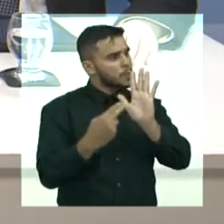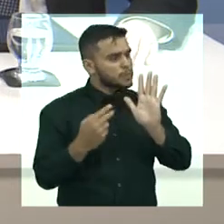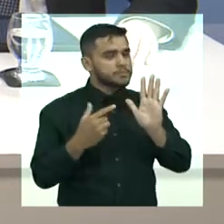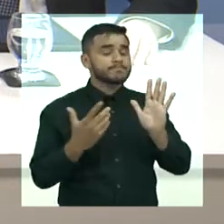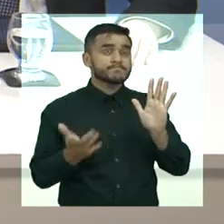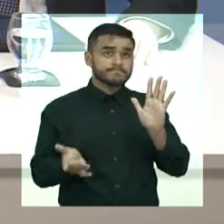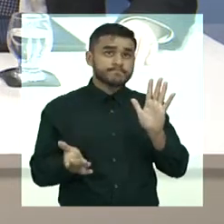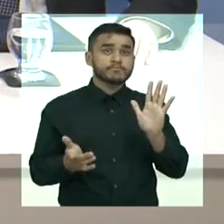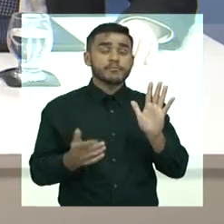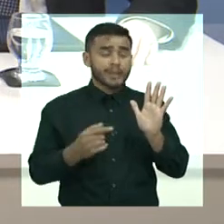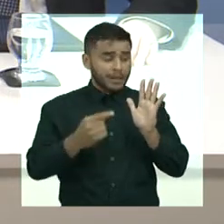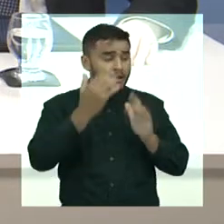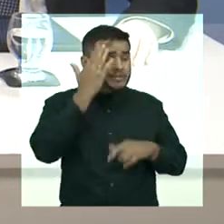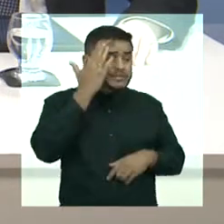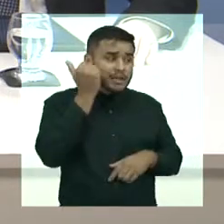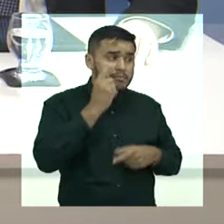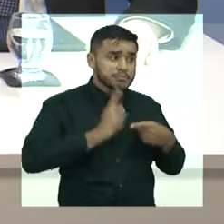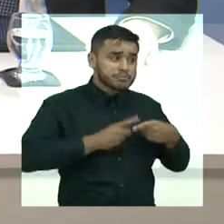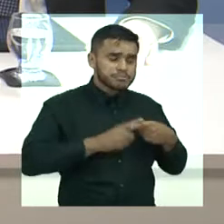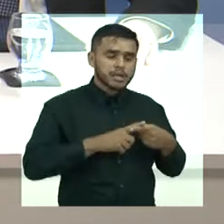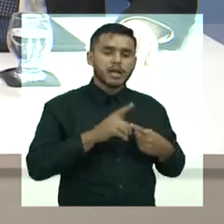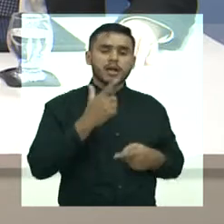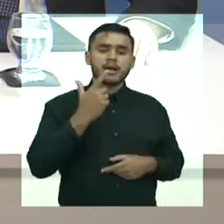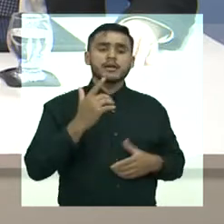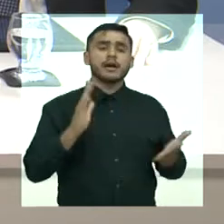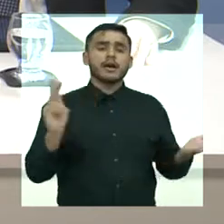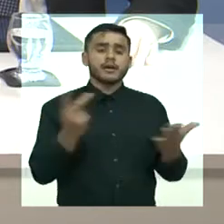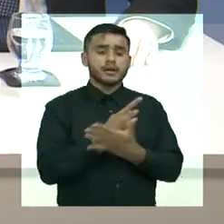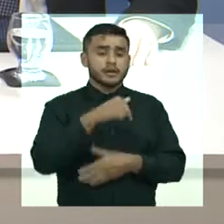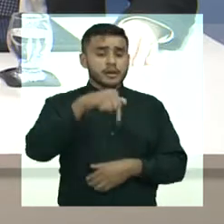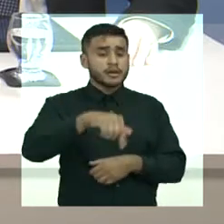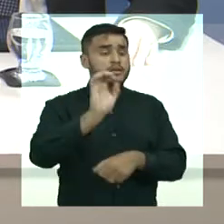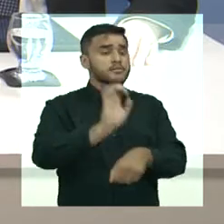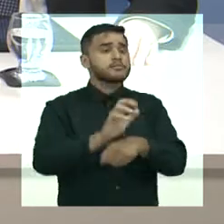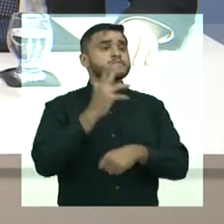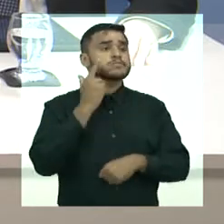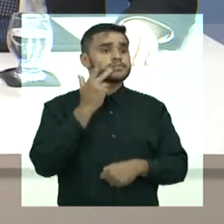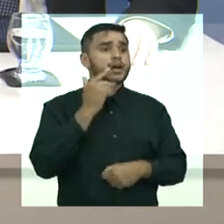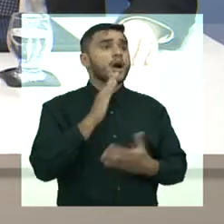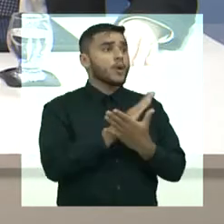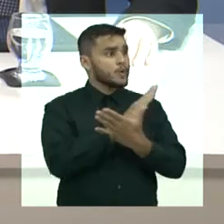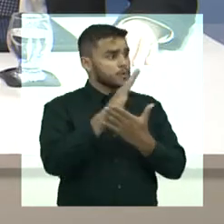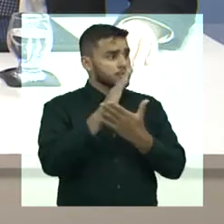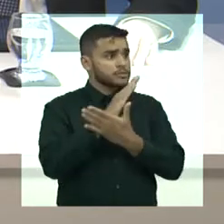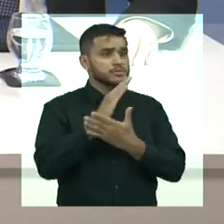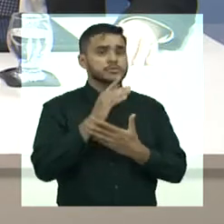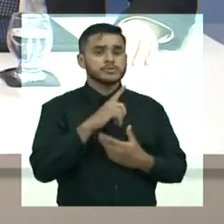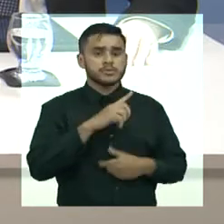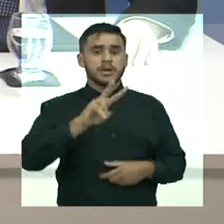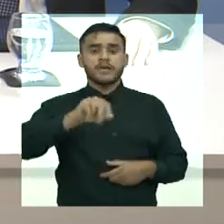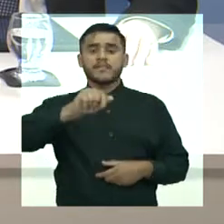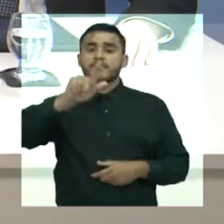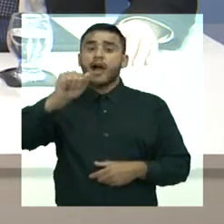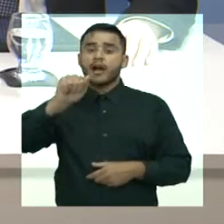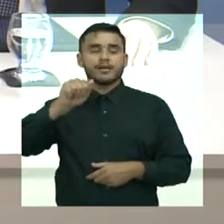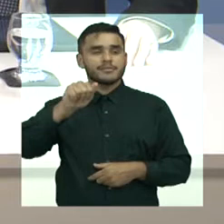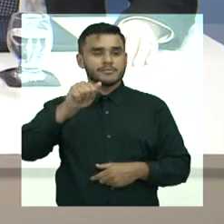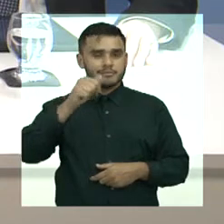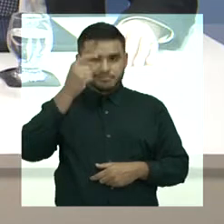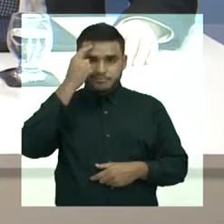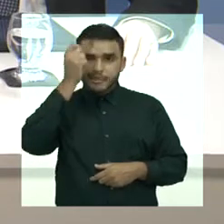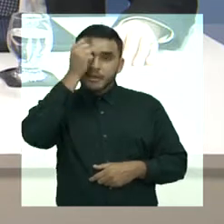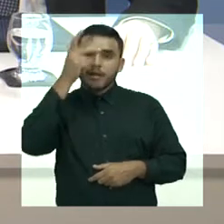importantes no âmbito, na esfera federal aqui no estado do Ceará, foram destinadas a esses parlamentares que votaram em favor da